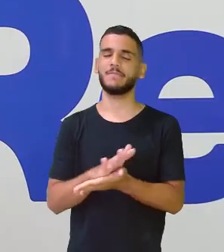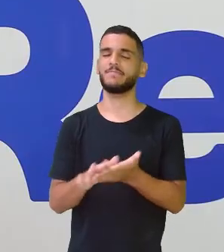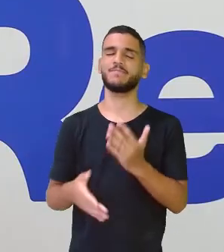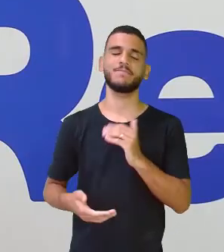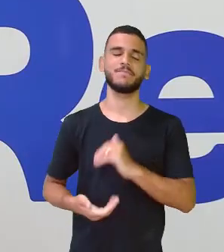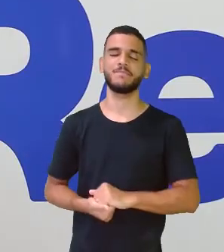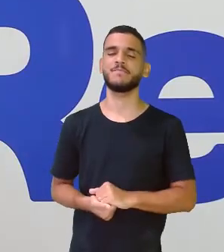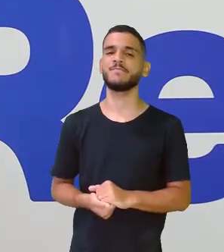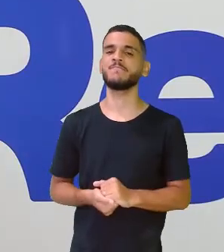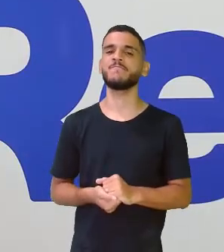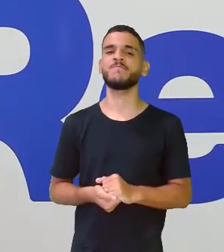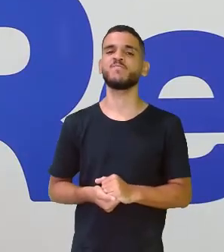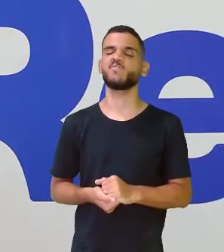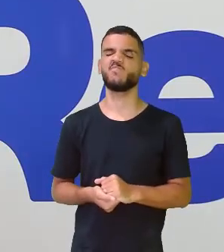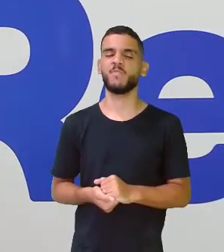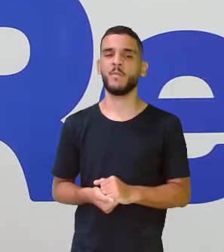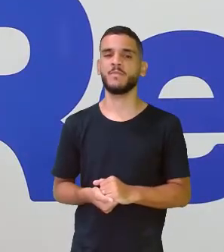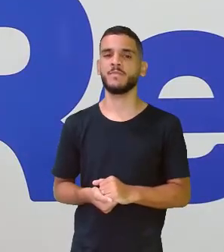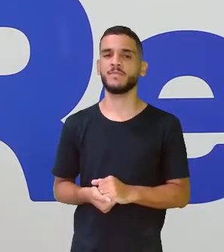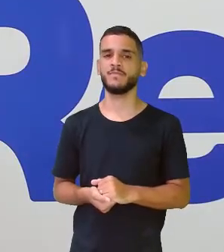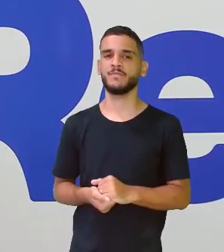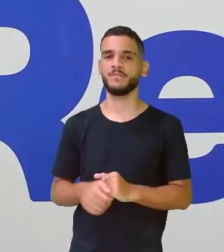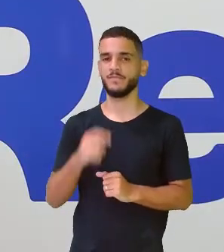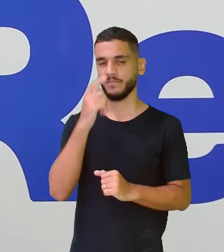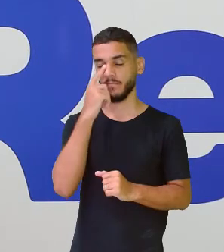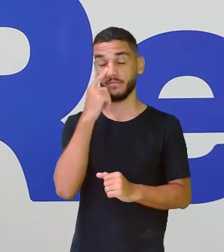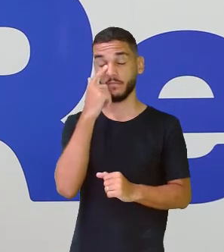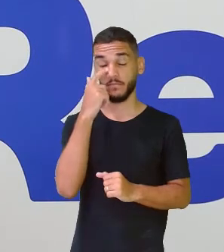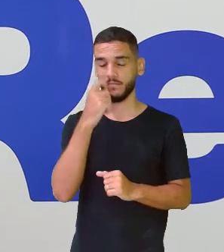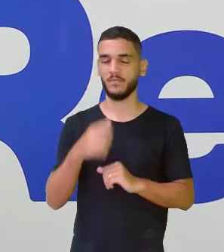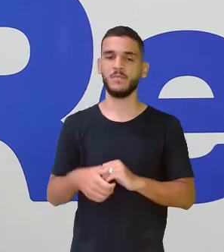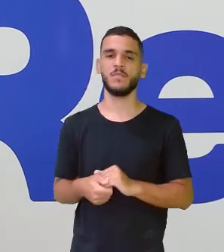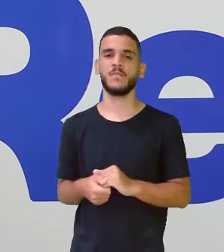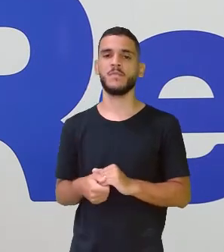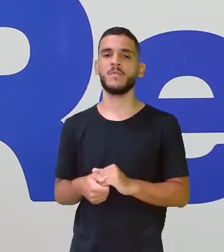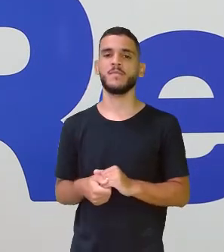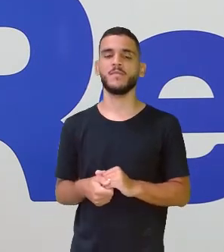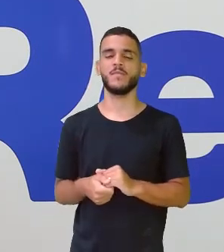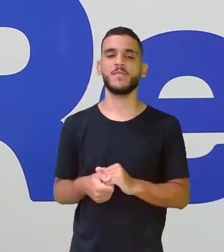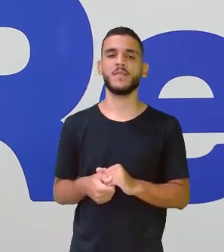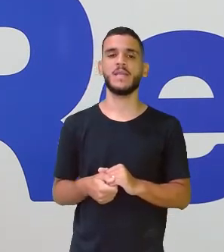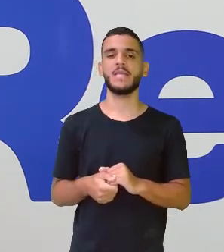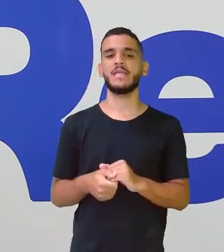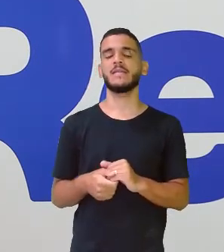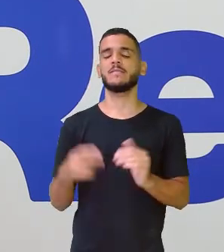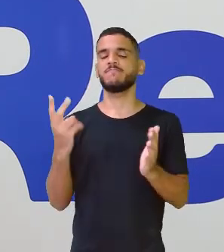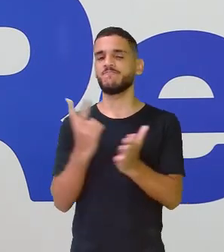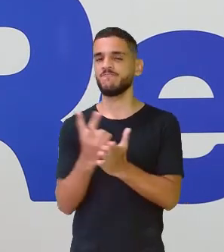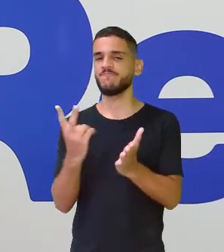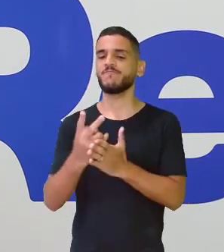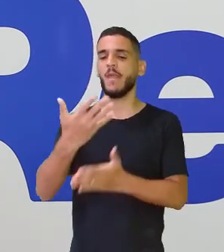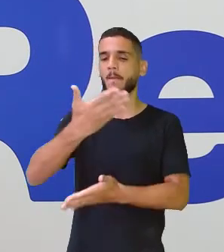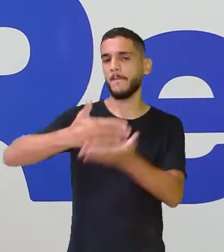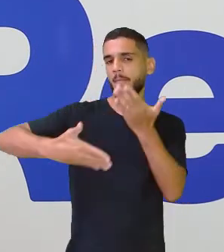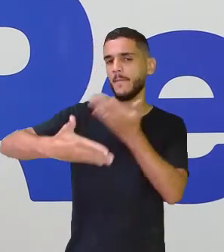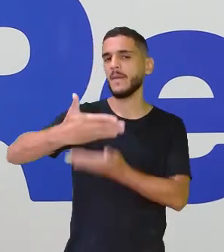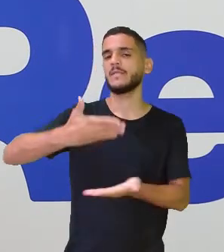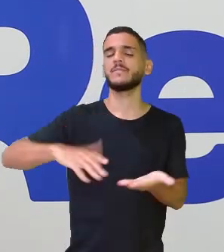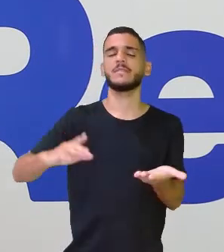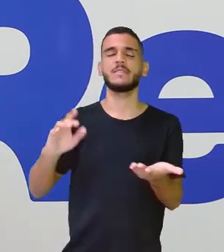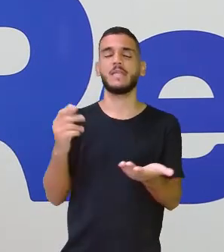chat hoje? Eles estão caladinhos, mas assim, estão sempre interagindo um pouquinho, certo, Mauricé? Mas eu estou